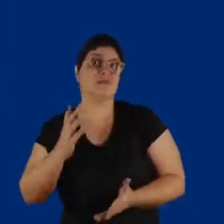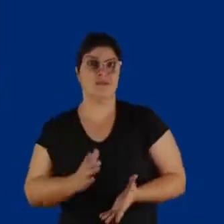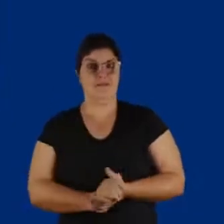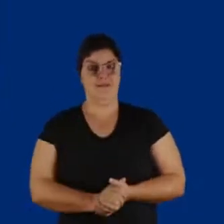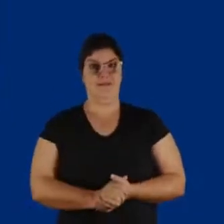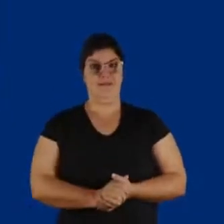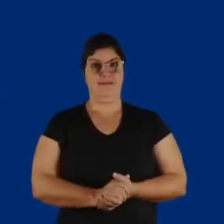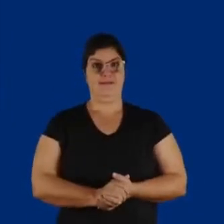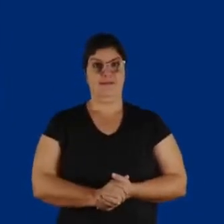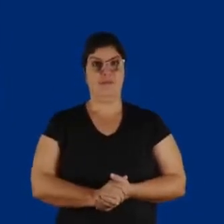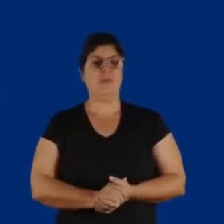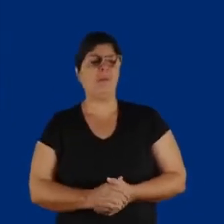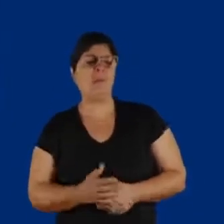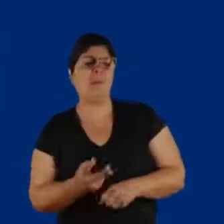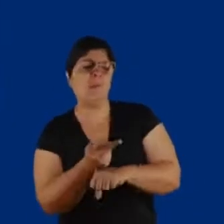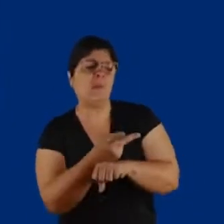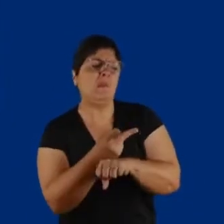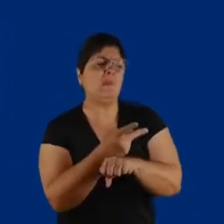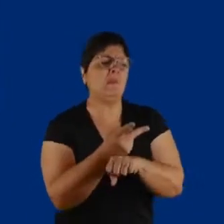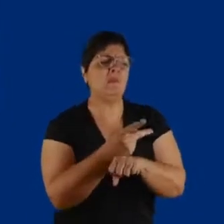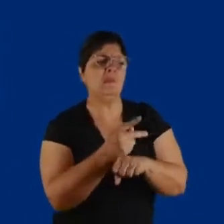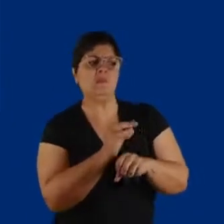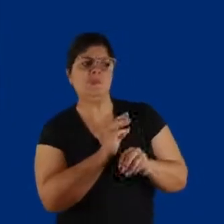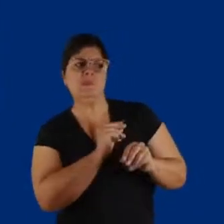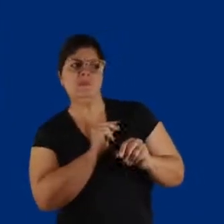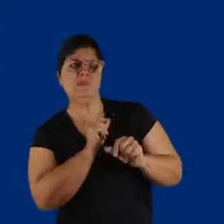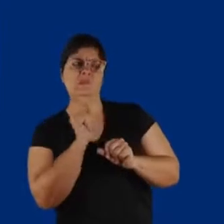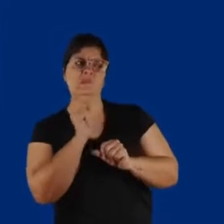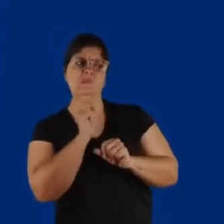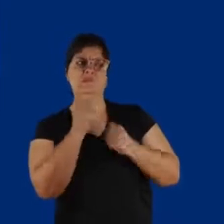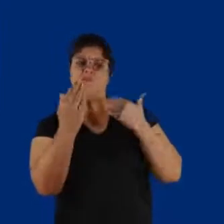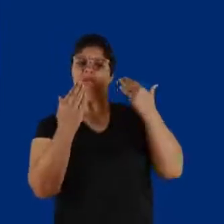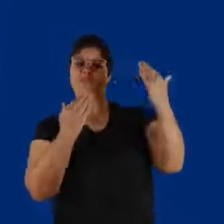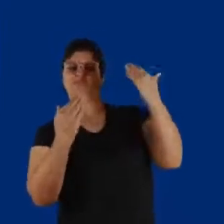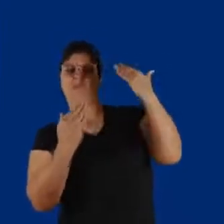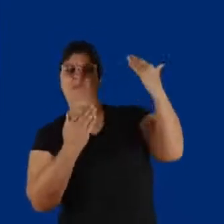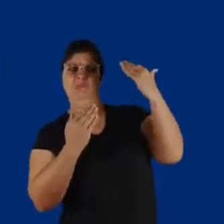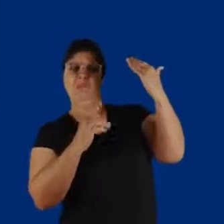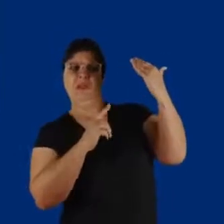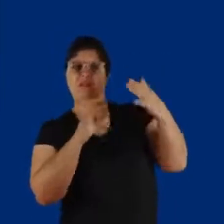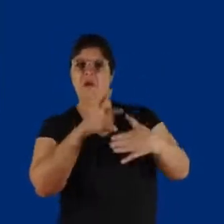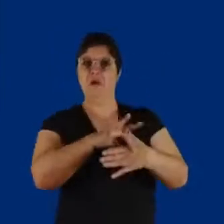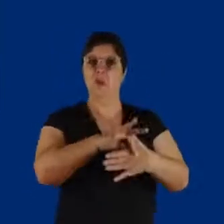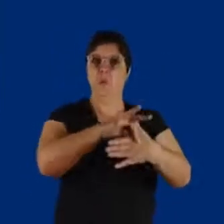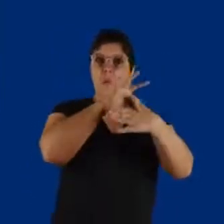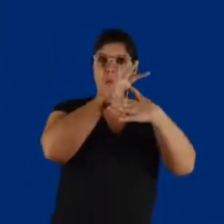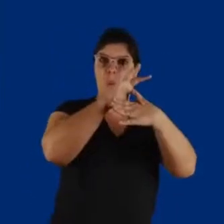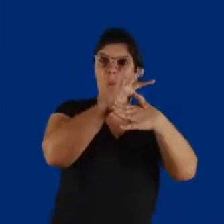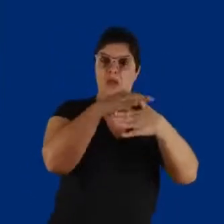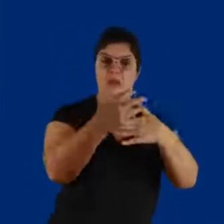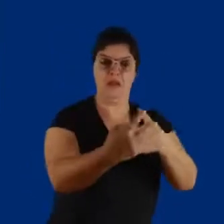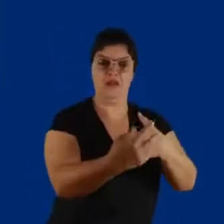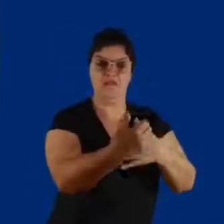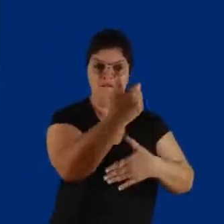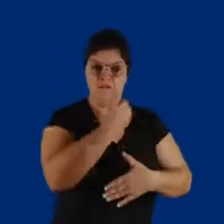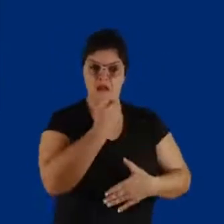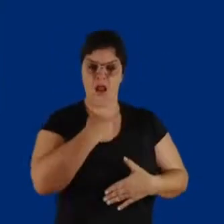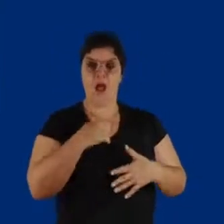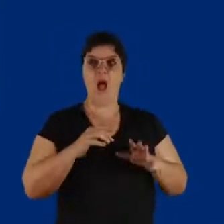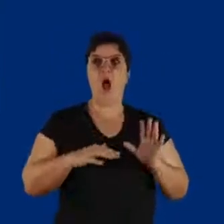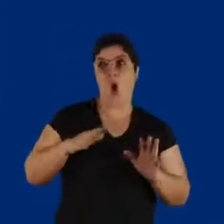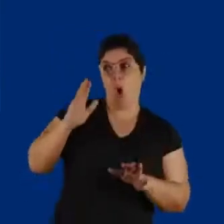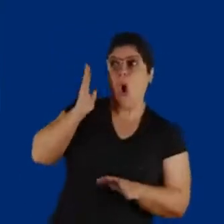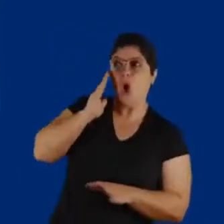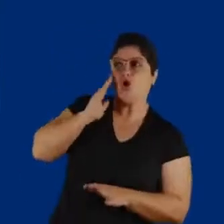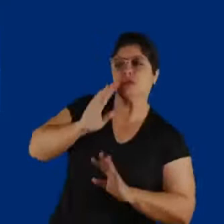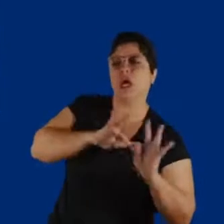procurando algum tipo de mensagem xamânica, algum líder que vai te dizer assim, eu sei tudo. Todas